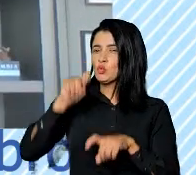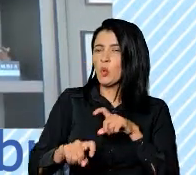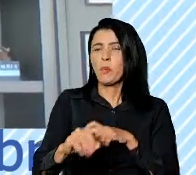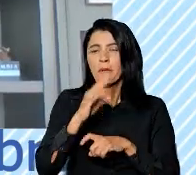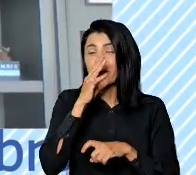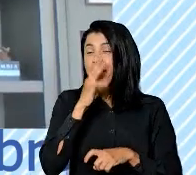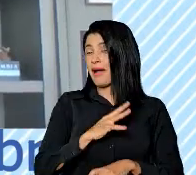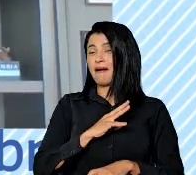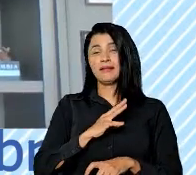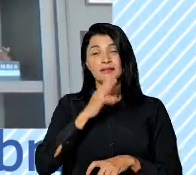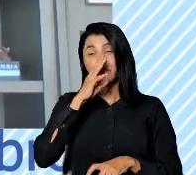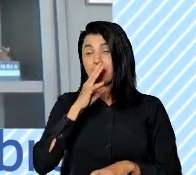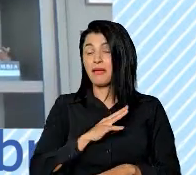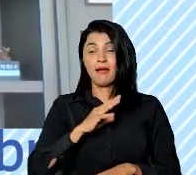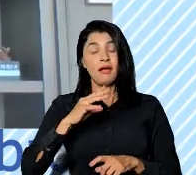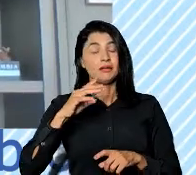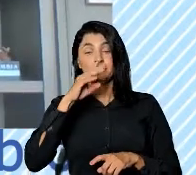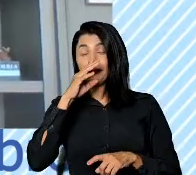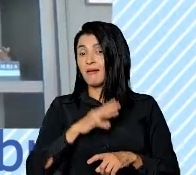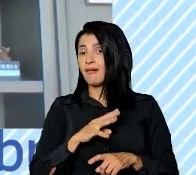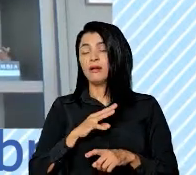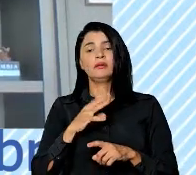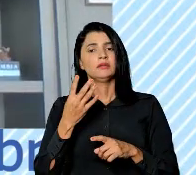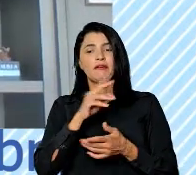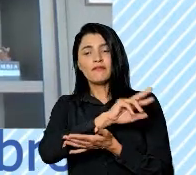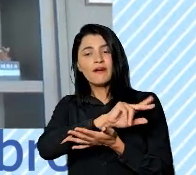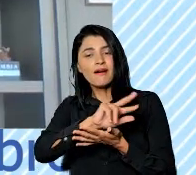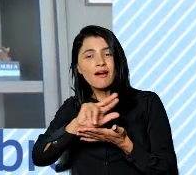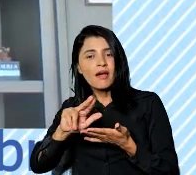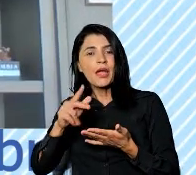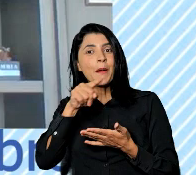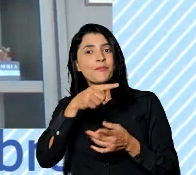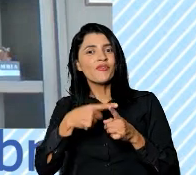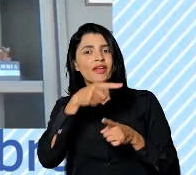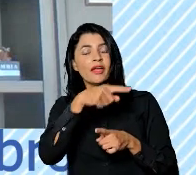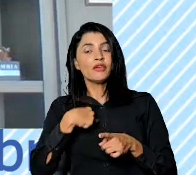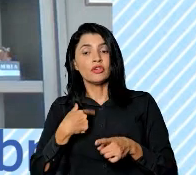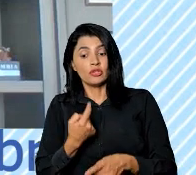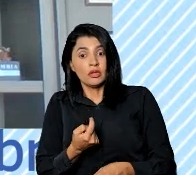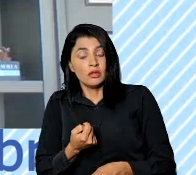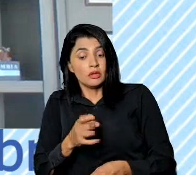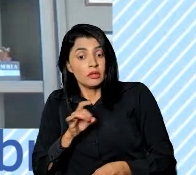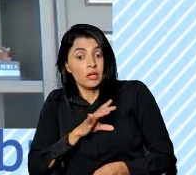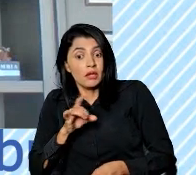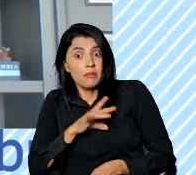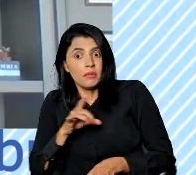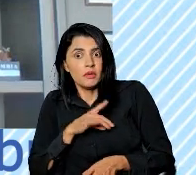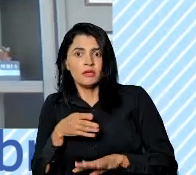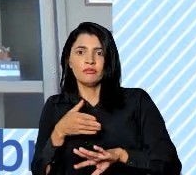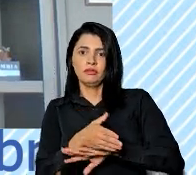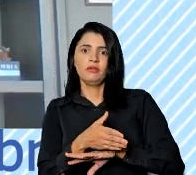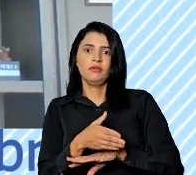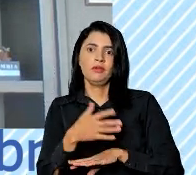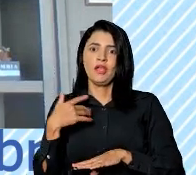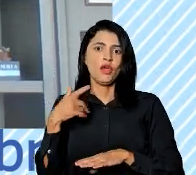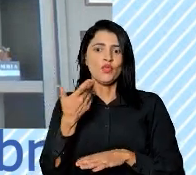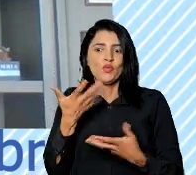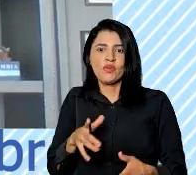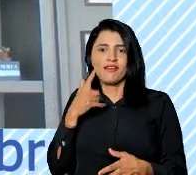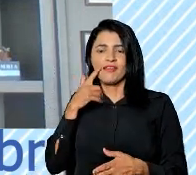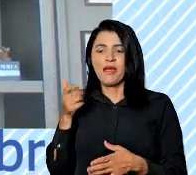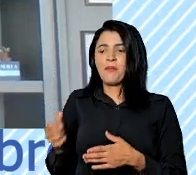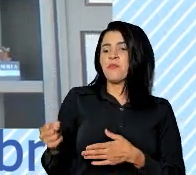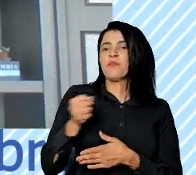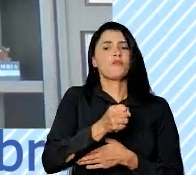ameaças das mais diversas formas, porque querem coibir a participação das mulheres. Não querem permitir que as mulheres se coloquem no